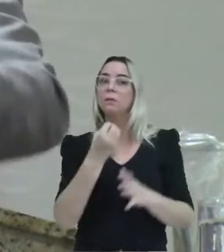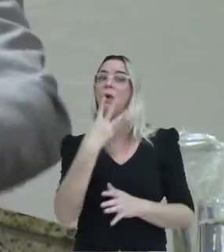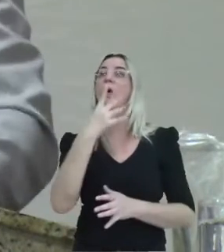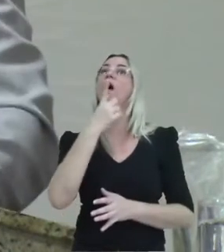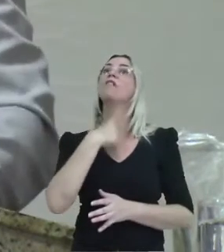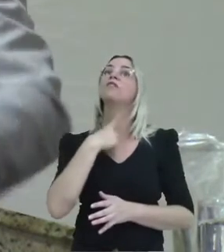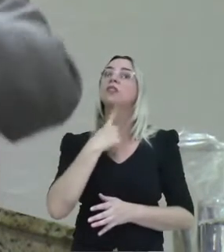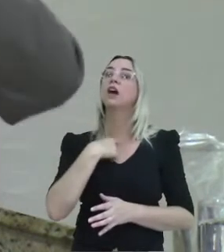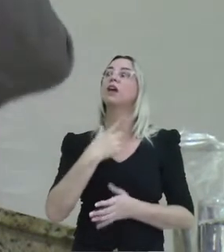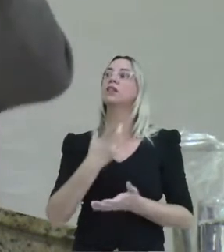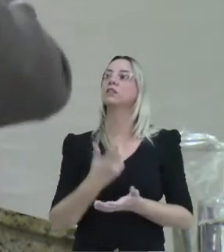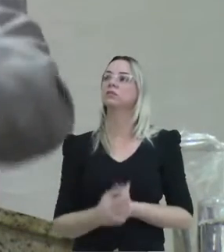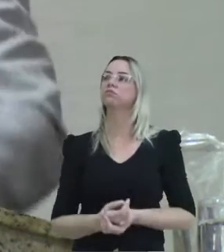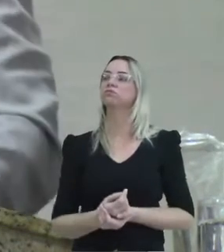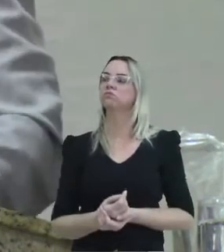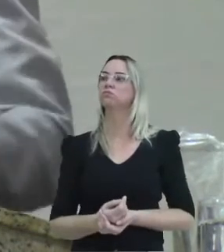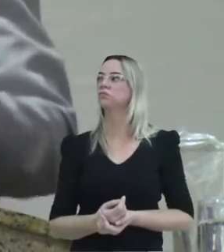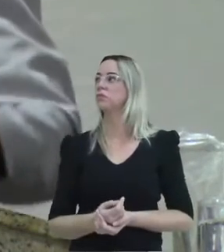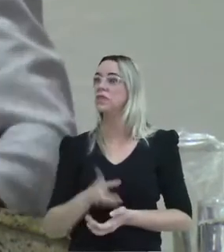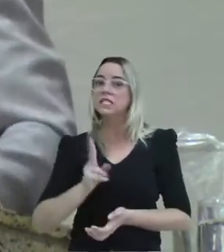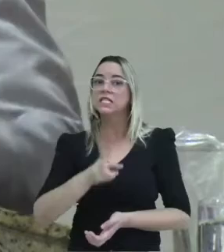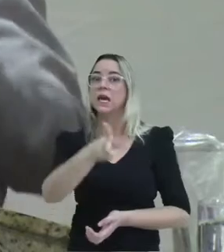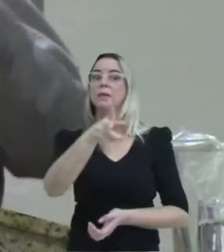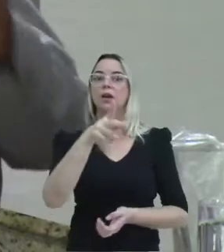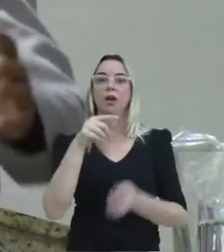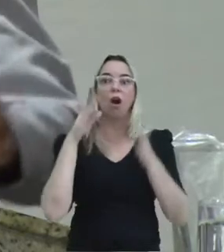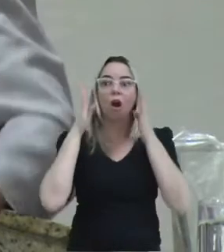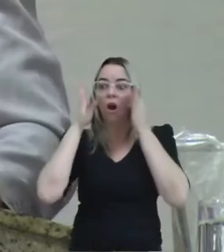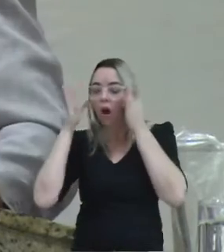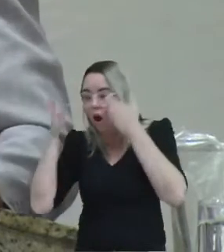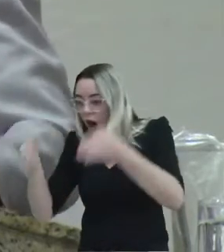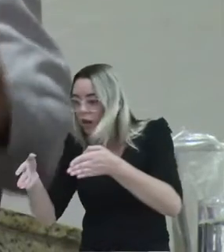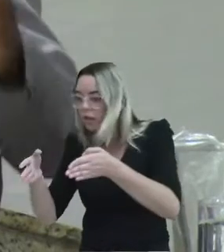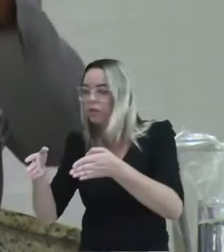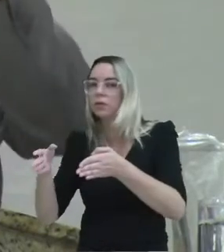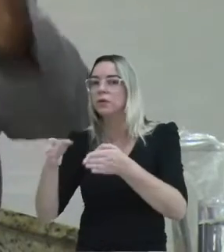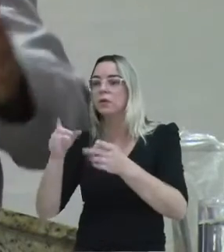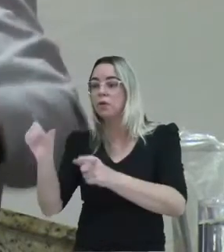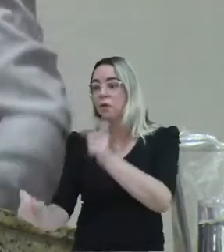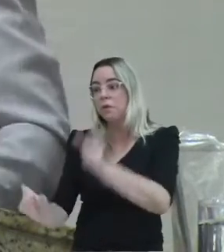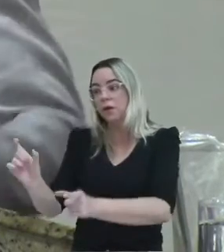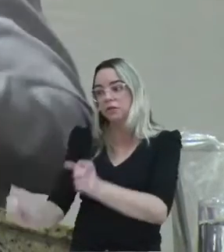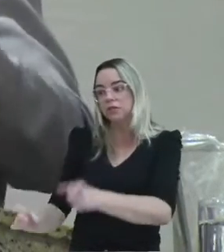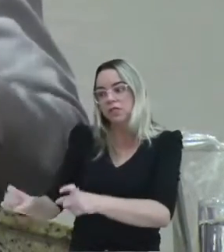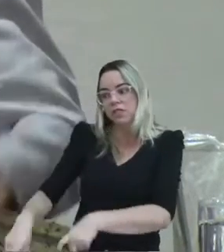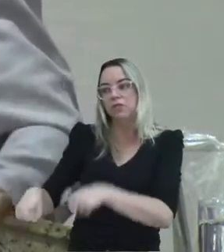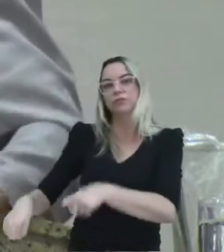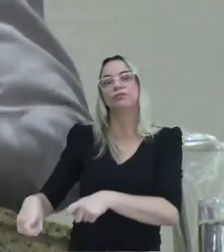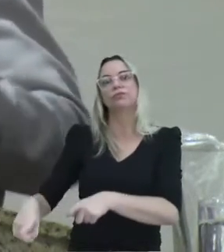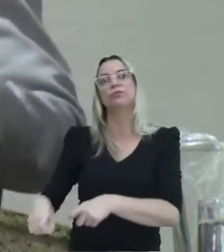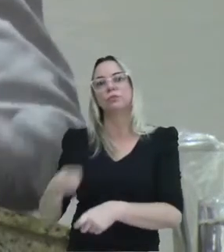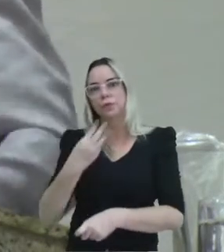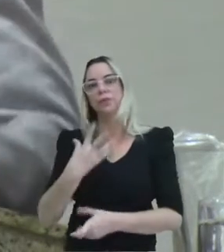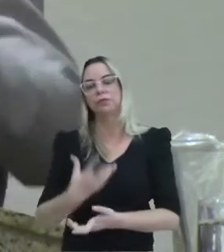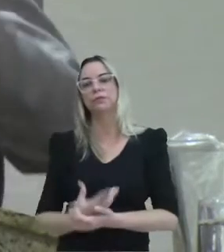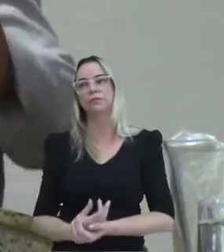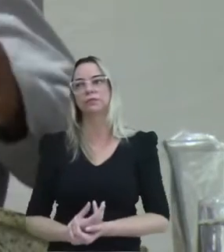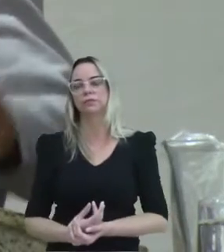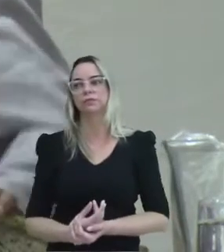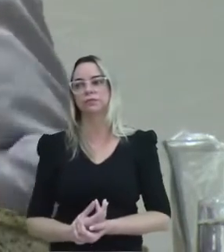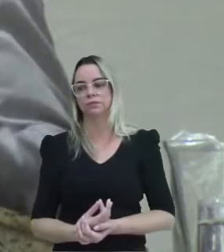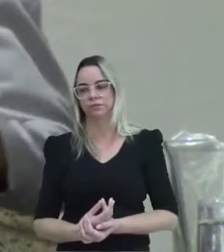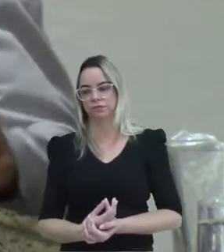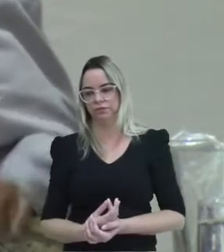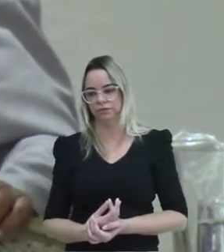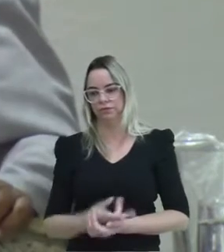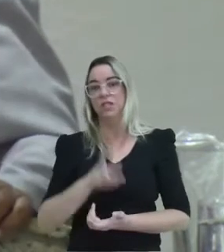sua grandeza, e sempre olhando para o agricultor, para o homem do campo, que é uma das pessoas que